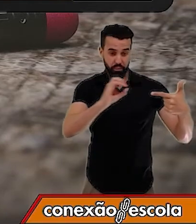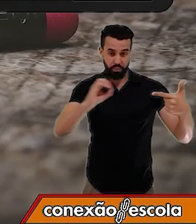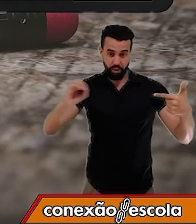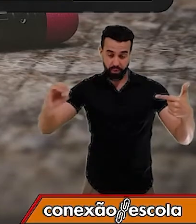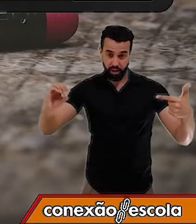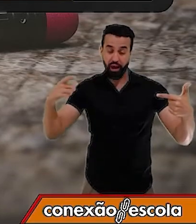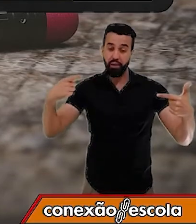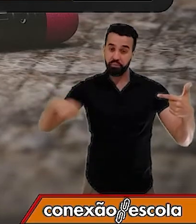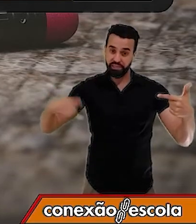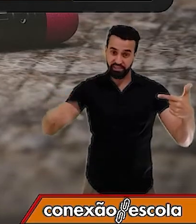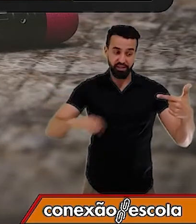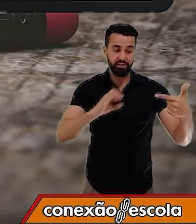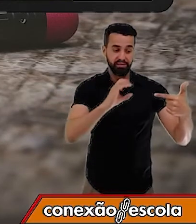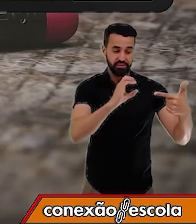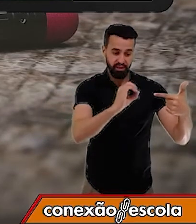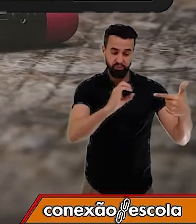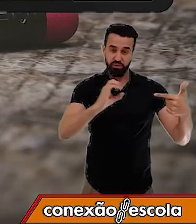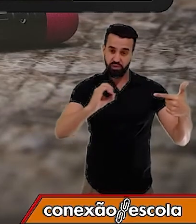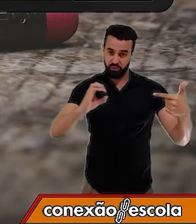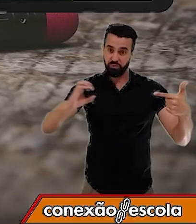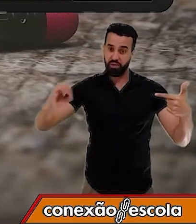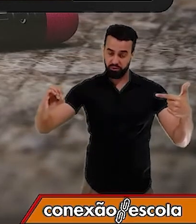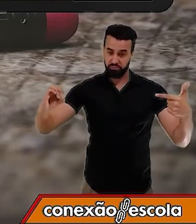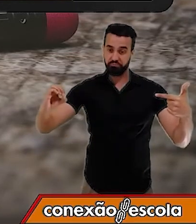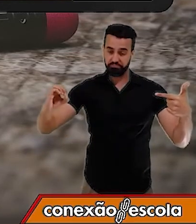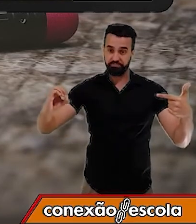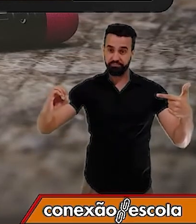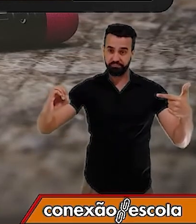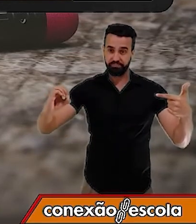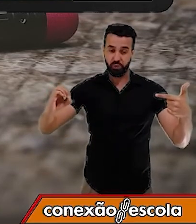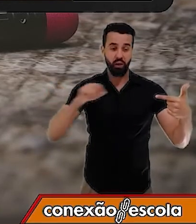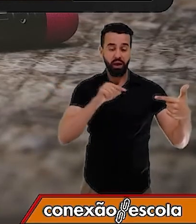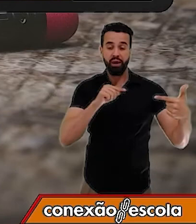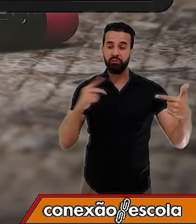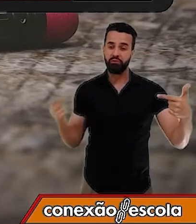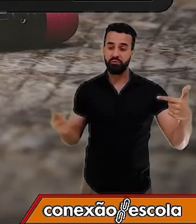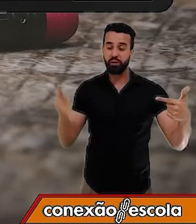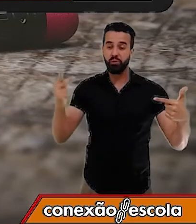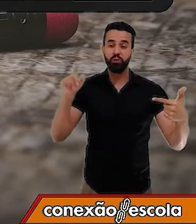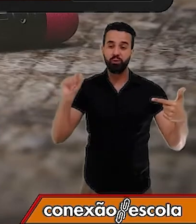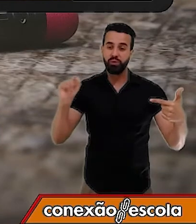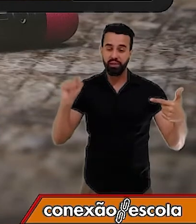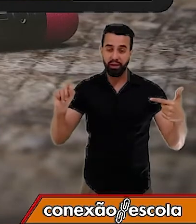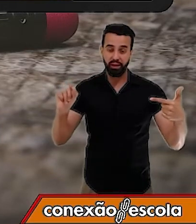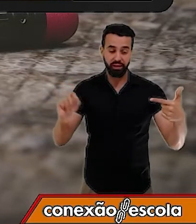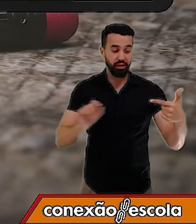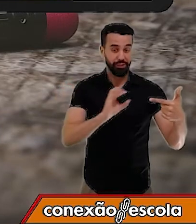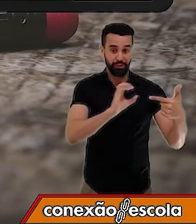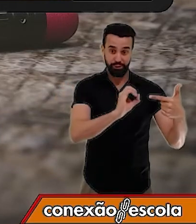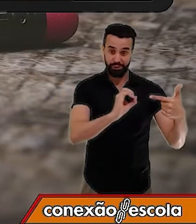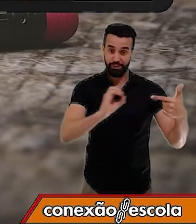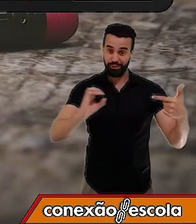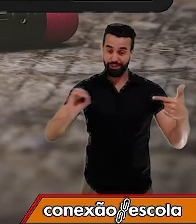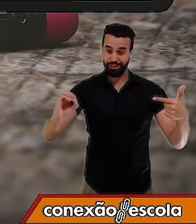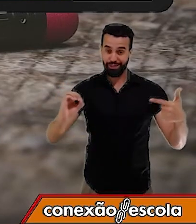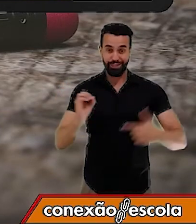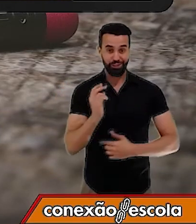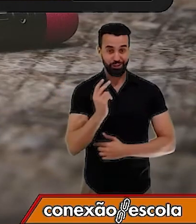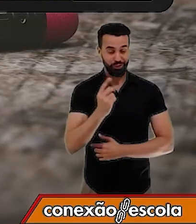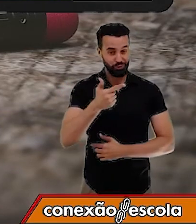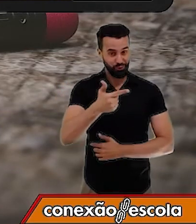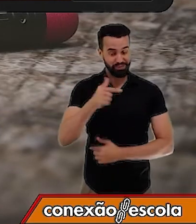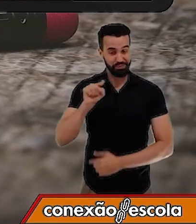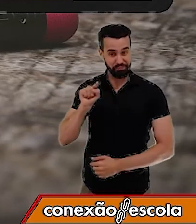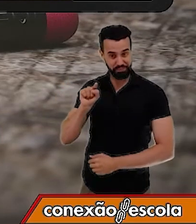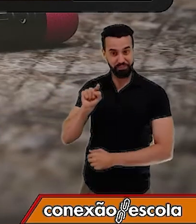acrescentar 0 nas outras ordens. Então, o meu valor posicional será 2.000. Por isso,